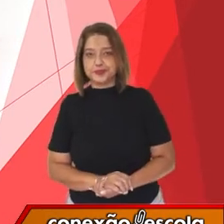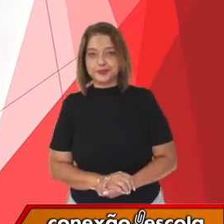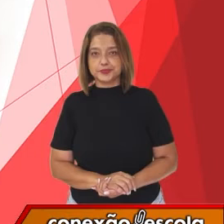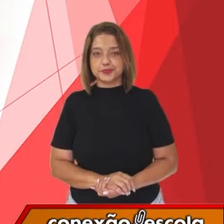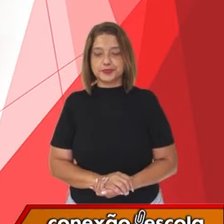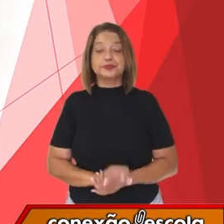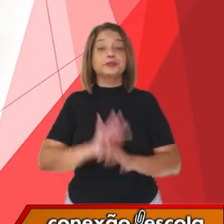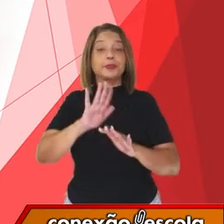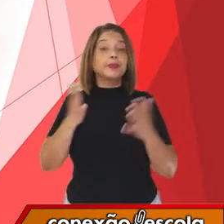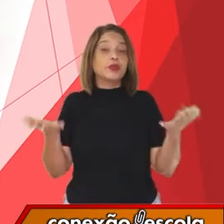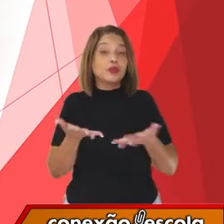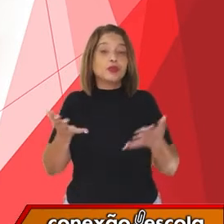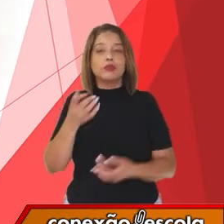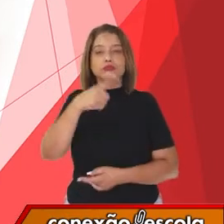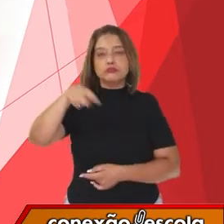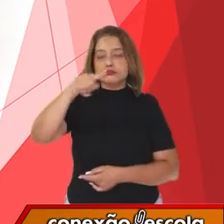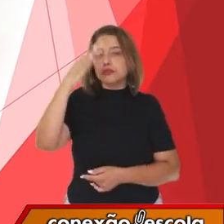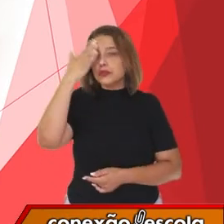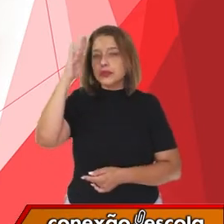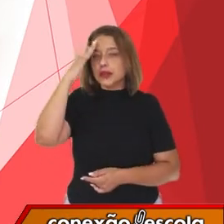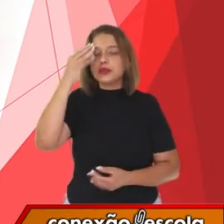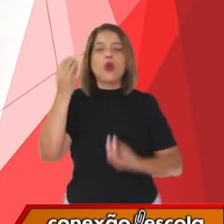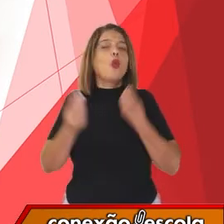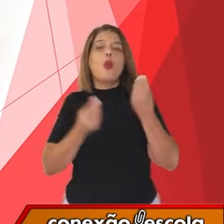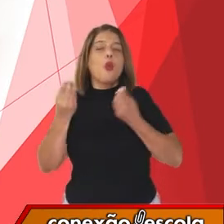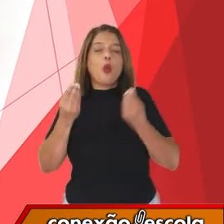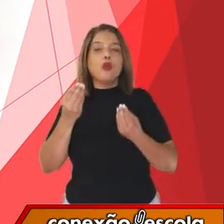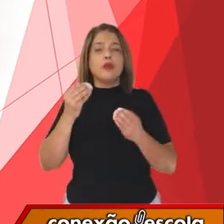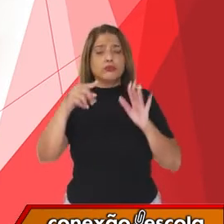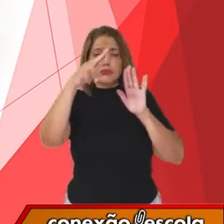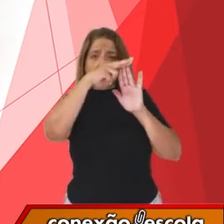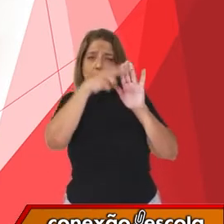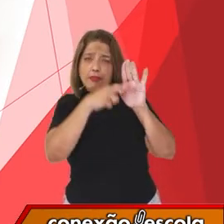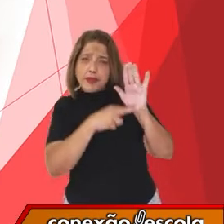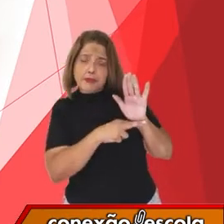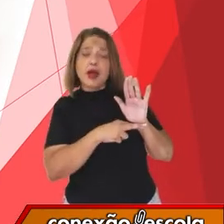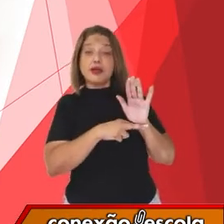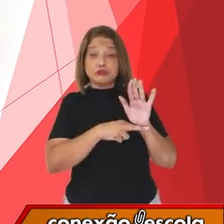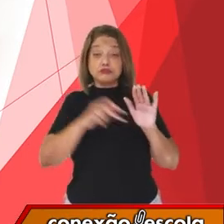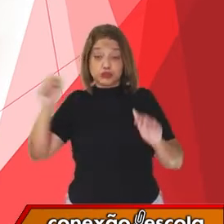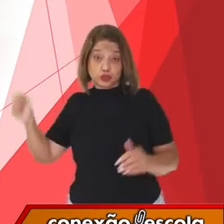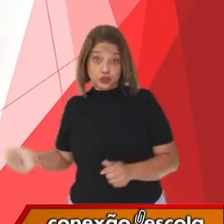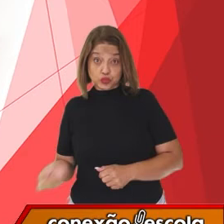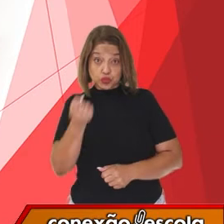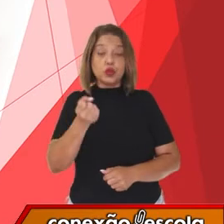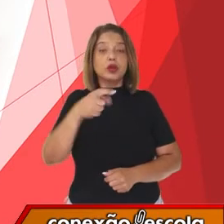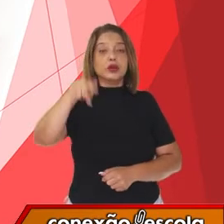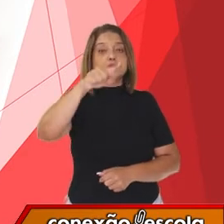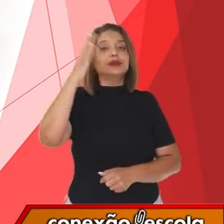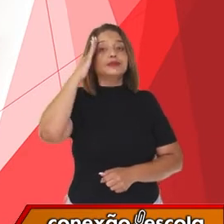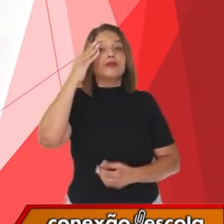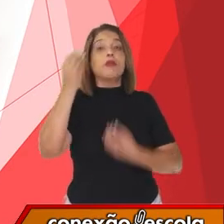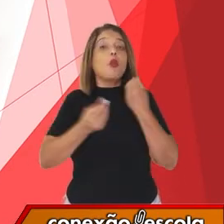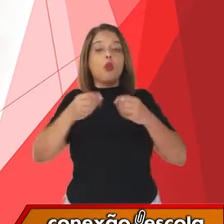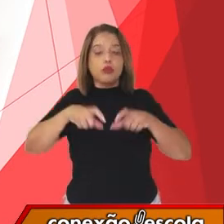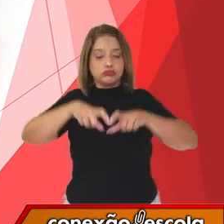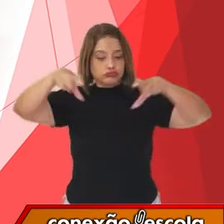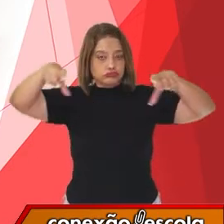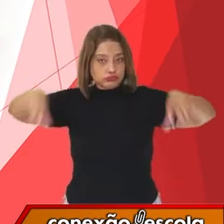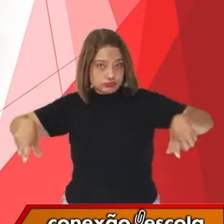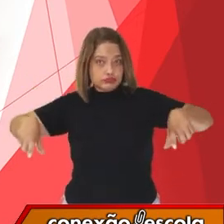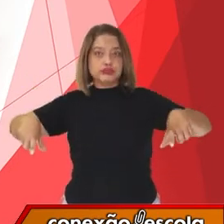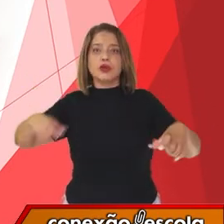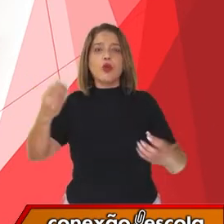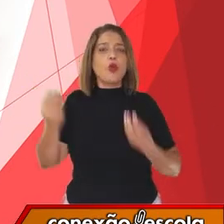Agora, para você entender o geralzão desse jogo, você precisa entender quais são as marcações da quadra de tênis e como